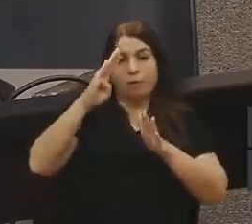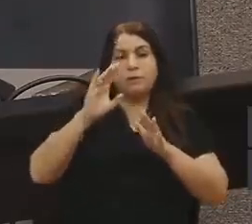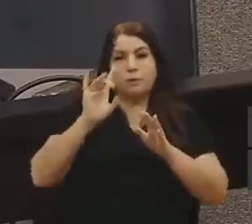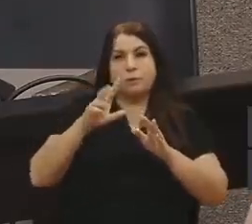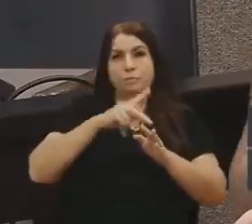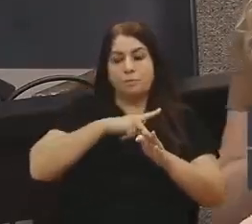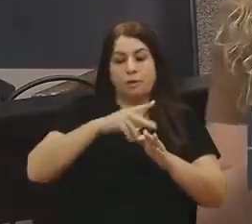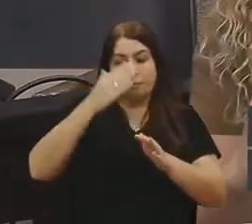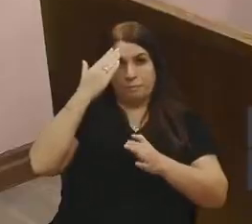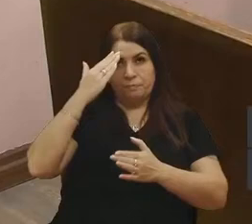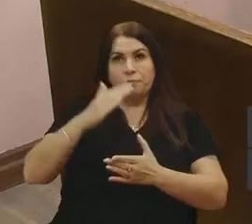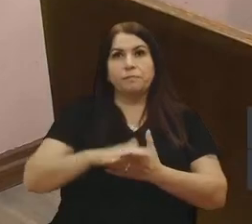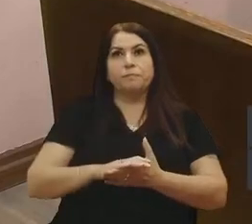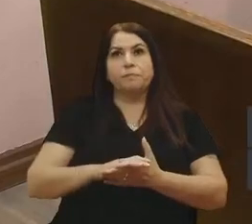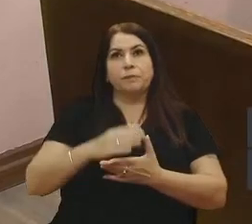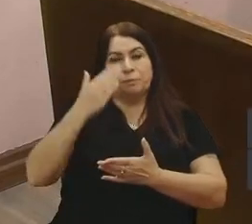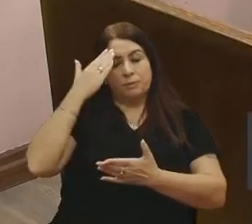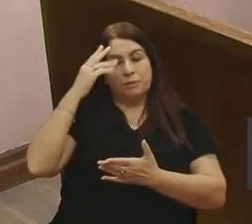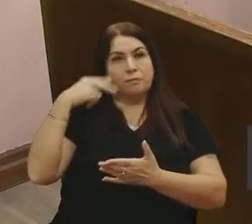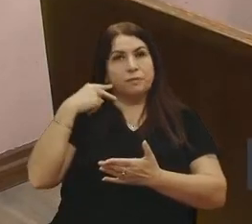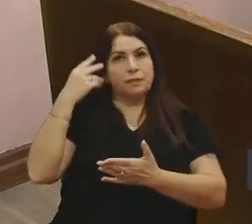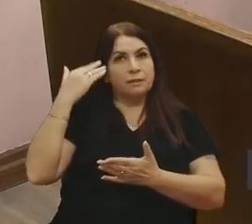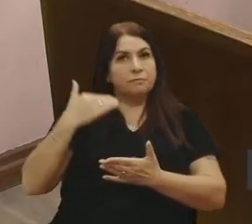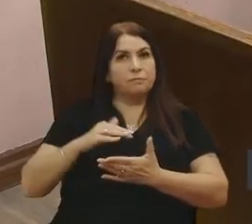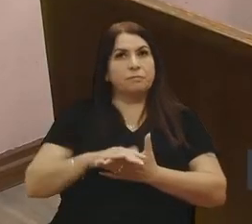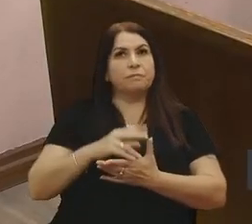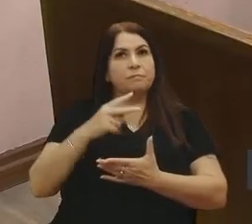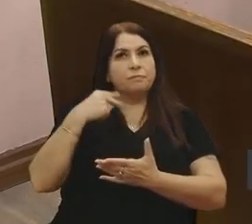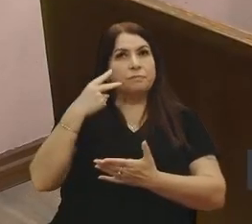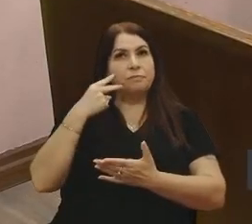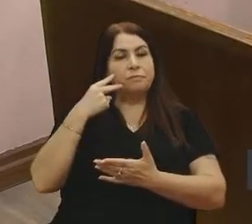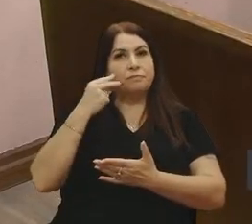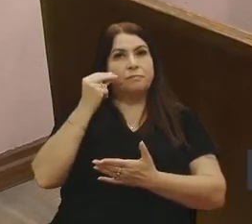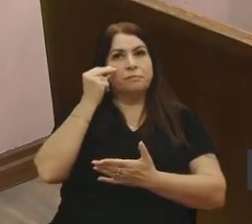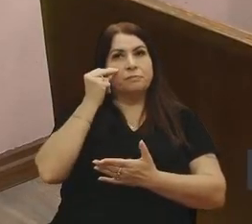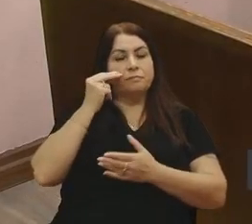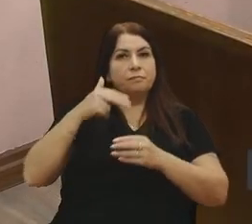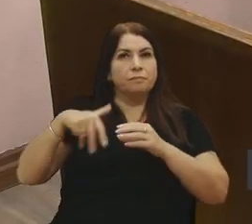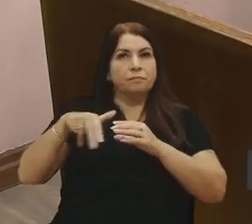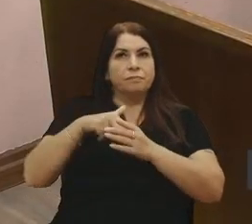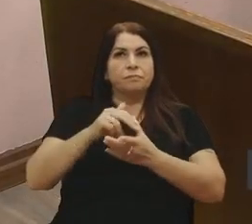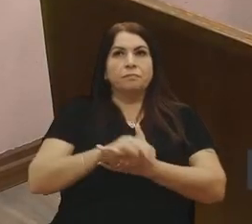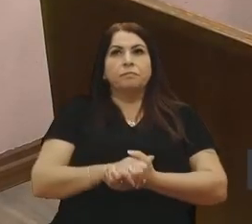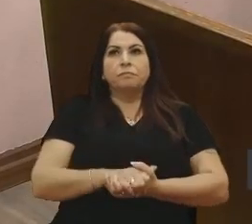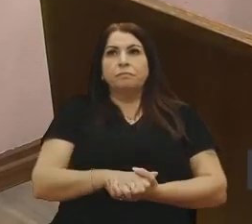isso, senhor presidente. Obrigada. Obrigado, vereadora Daiane Melo. Com a palavra, vereador Cláudio Libardi, da tribuna.